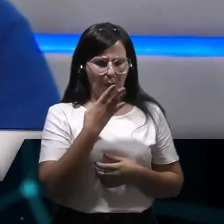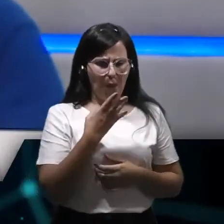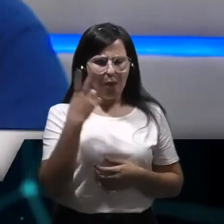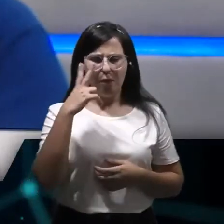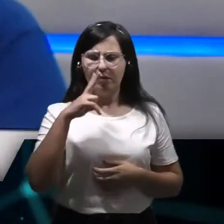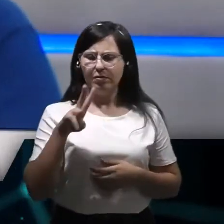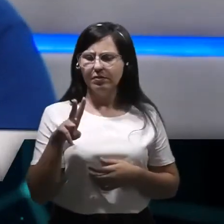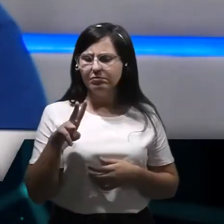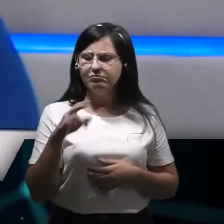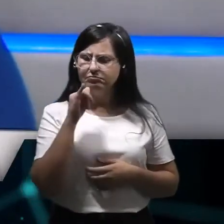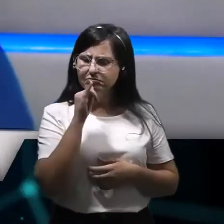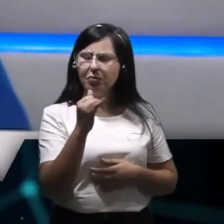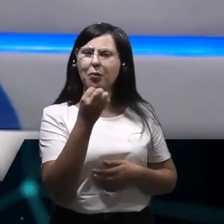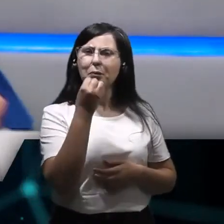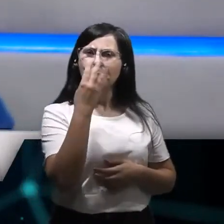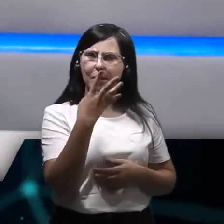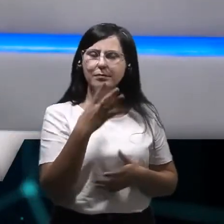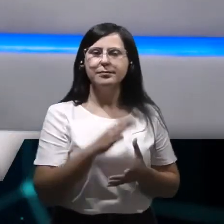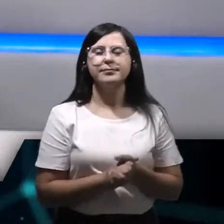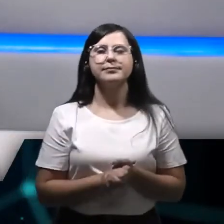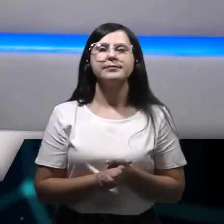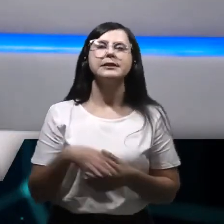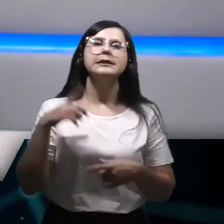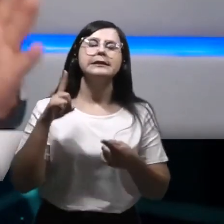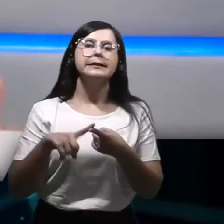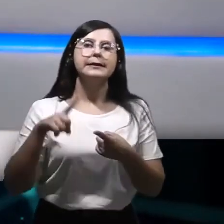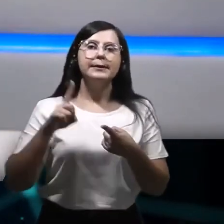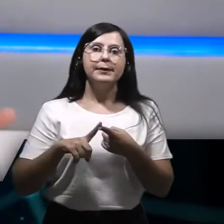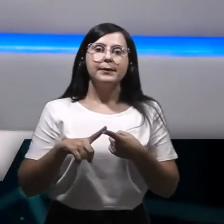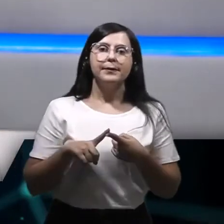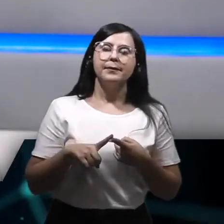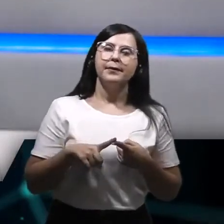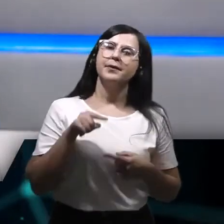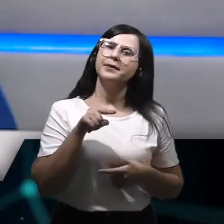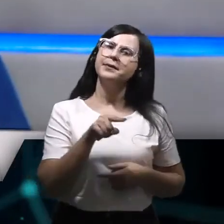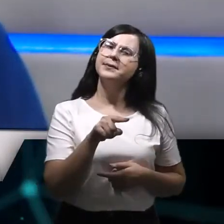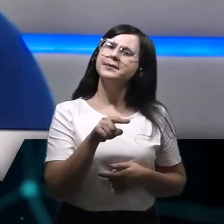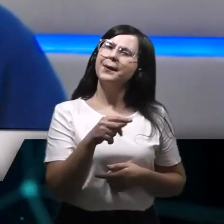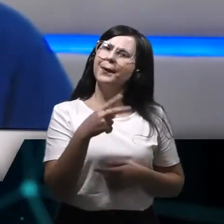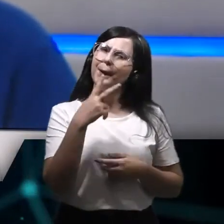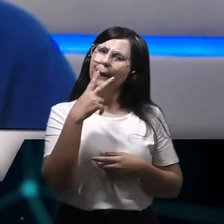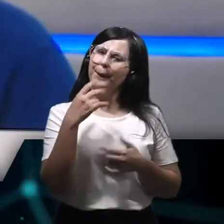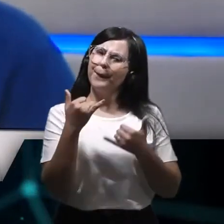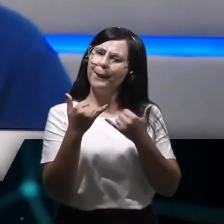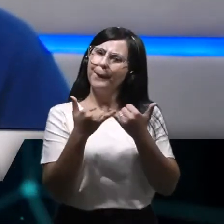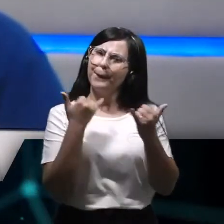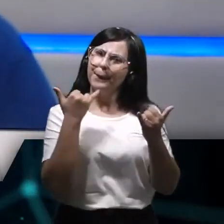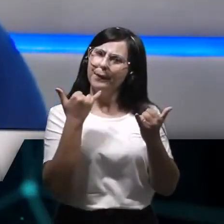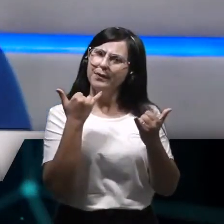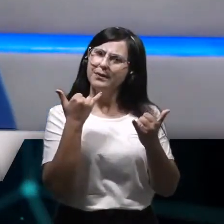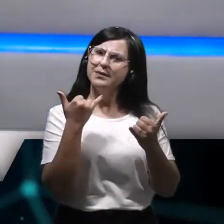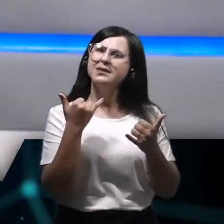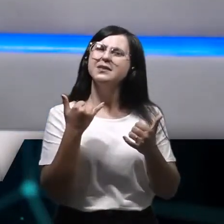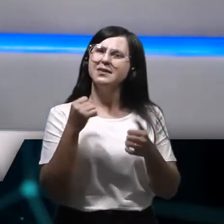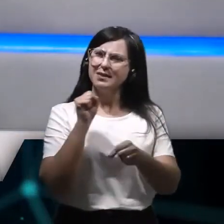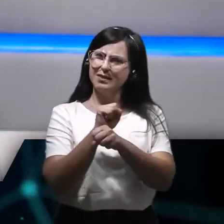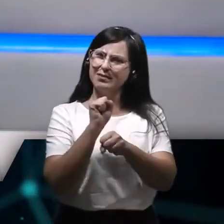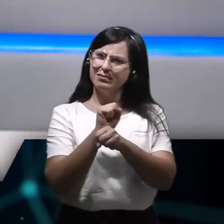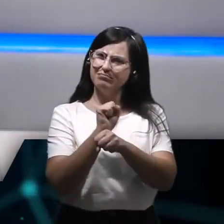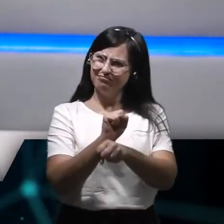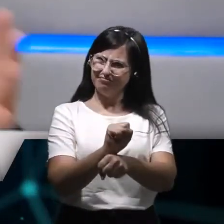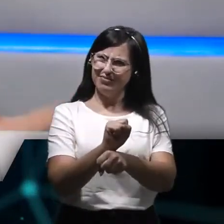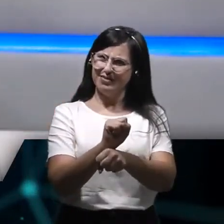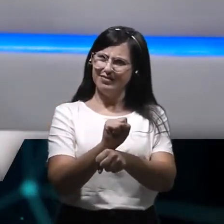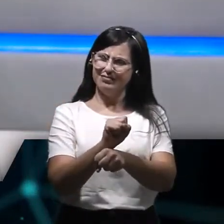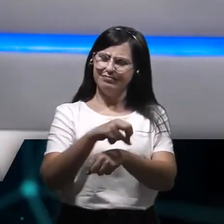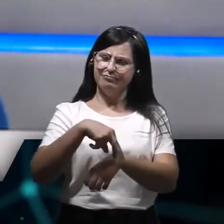lá essa semana. Também, Rubinho, você parece que deixou de andar ali próximo ao loteamento serrano,